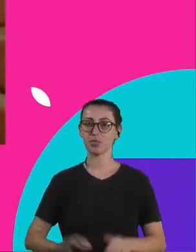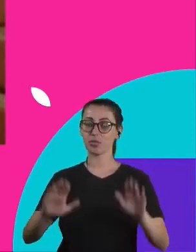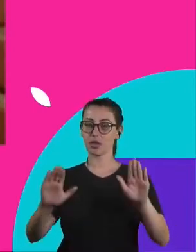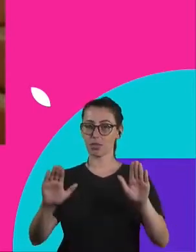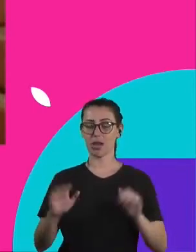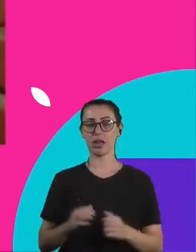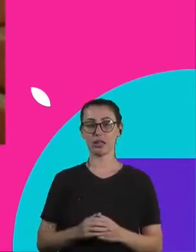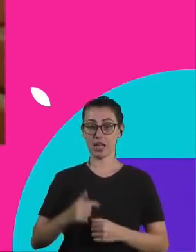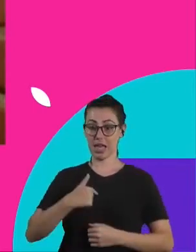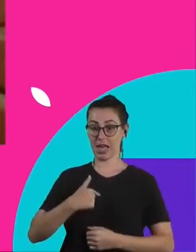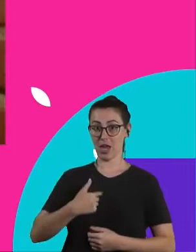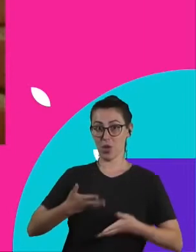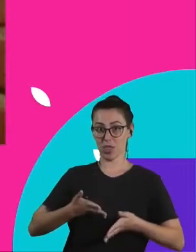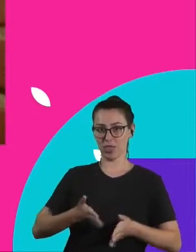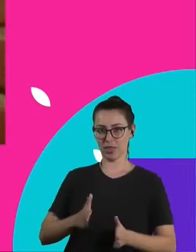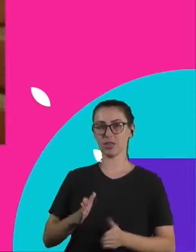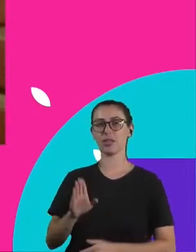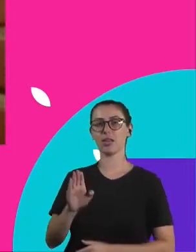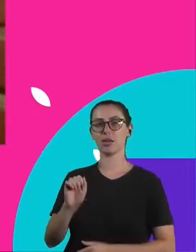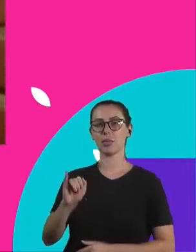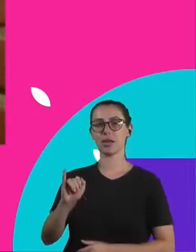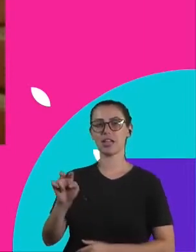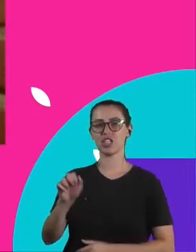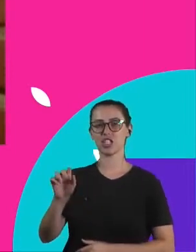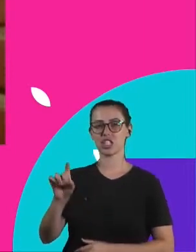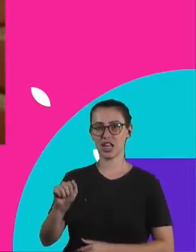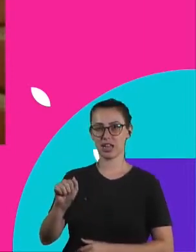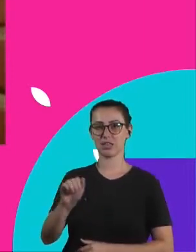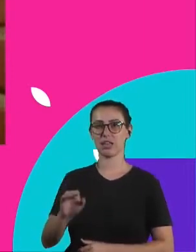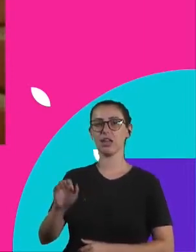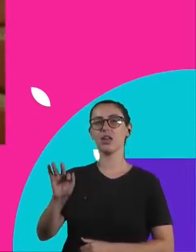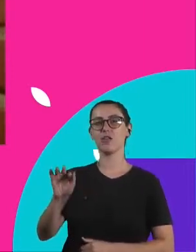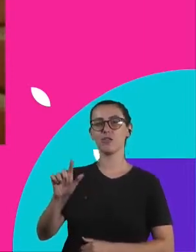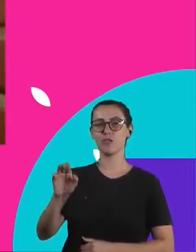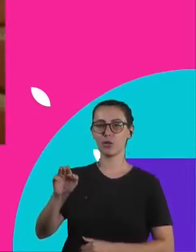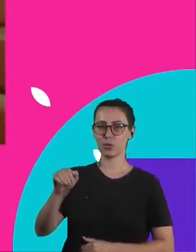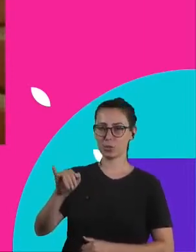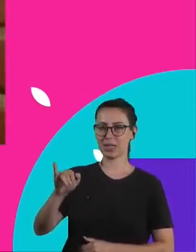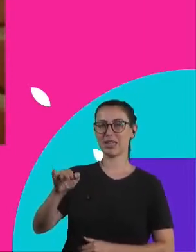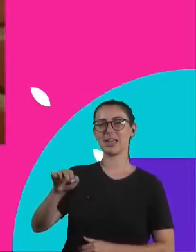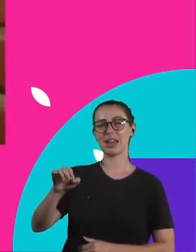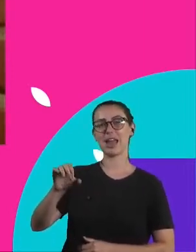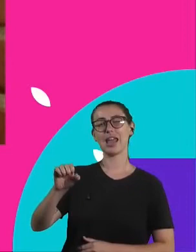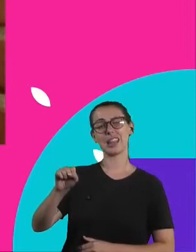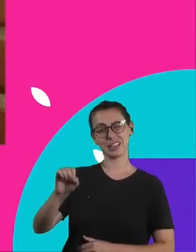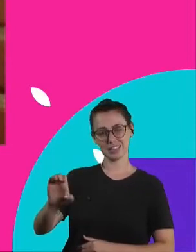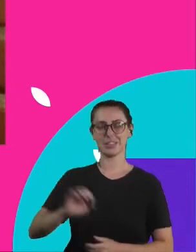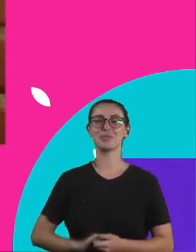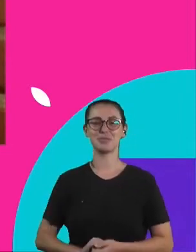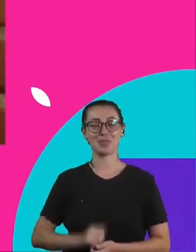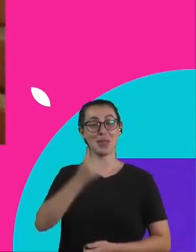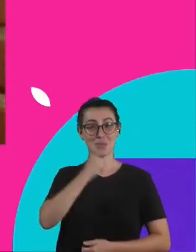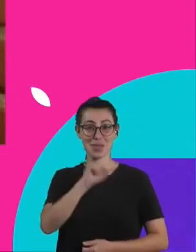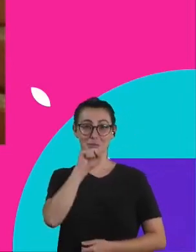sou da Baixada Fluminense, sou do Rio de Janeiro, hoje moro em São Paulo, mas fiquei na Baixada até os 6 anos de idade. Depois, minha mãe vendia Avon e era